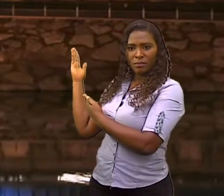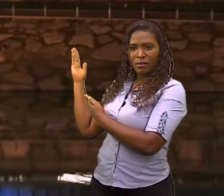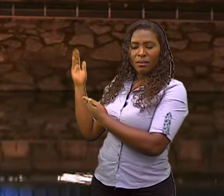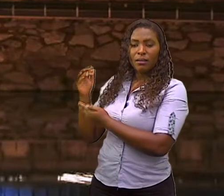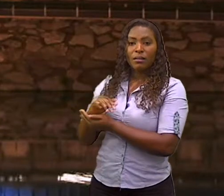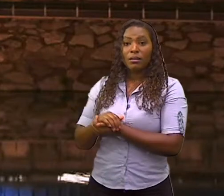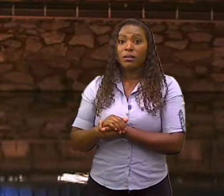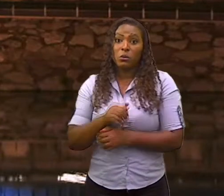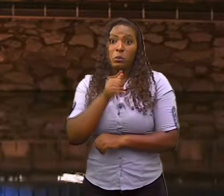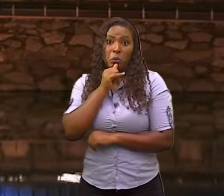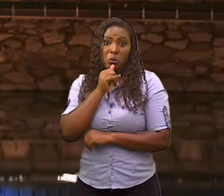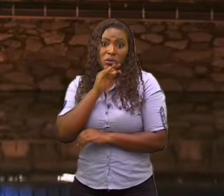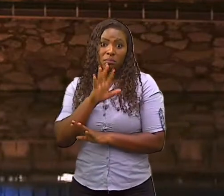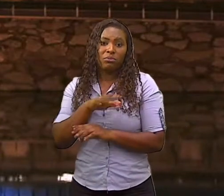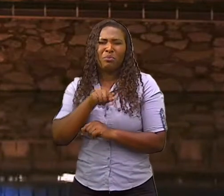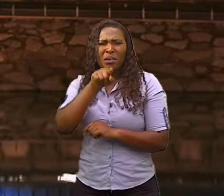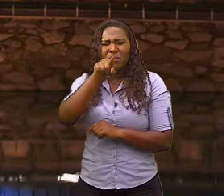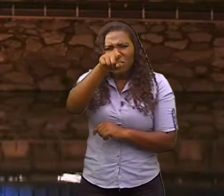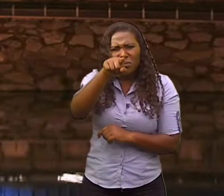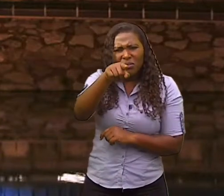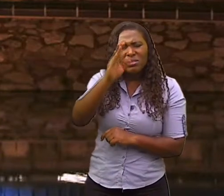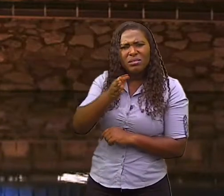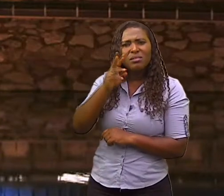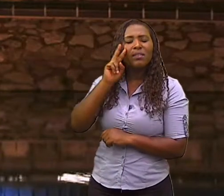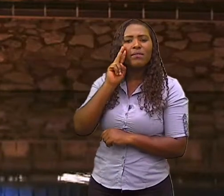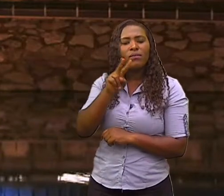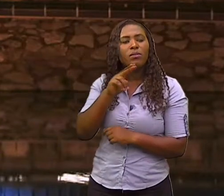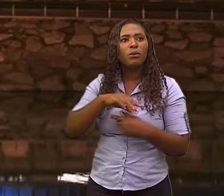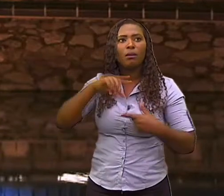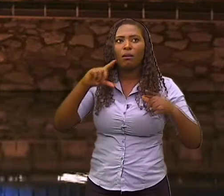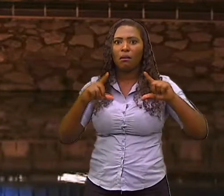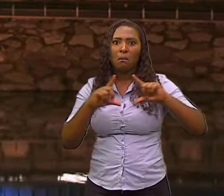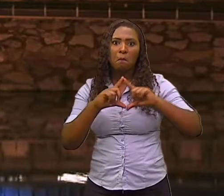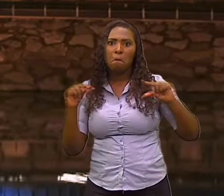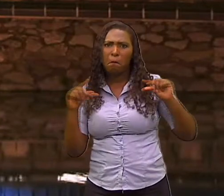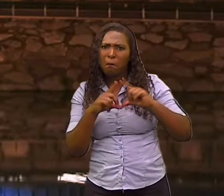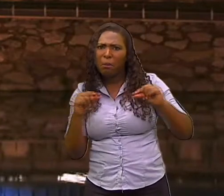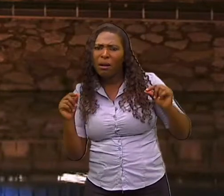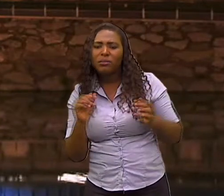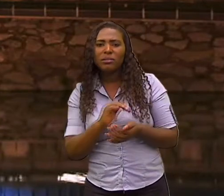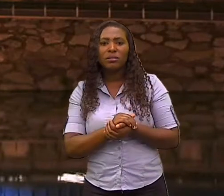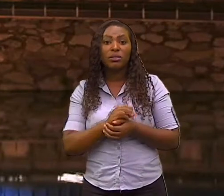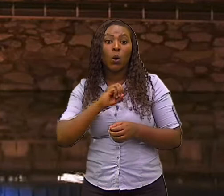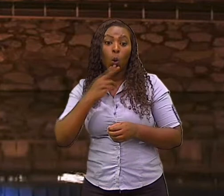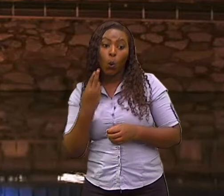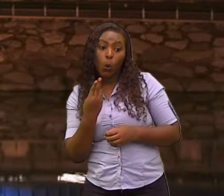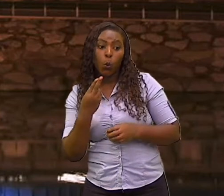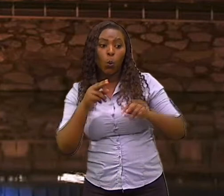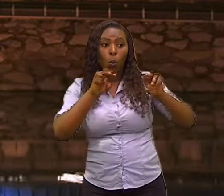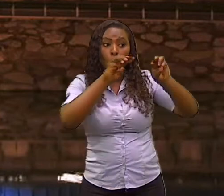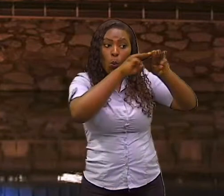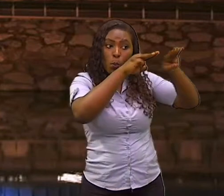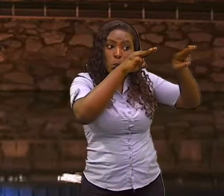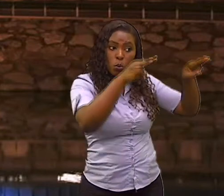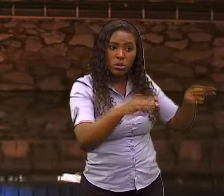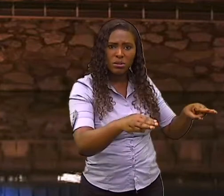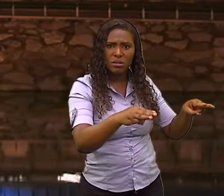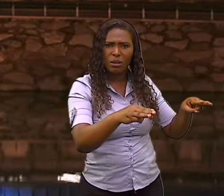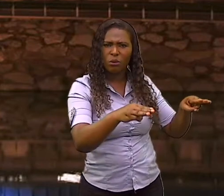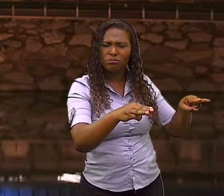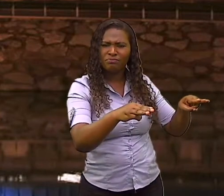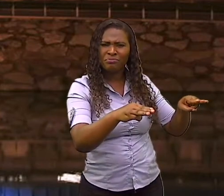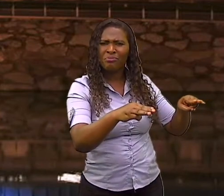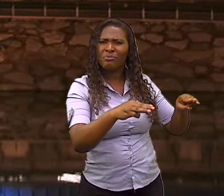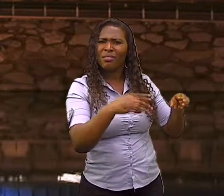Planalto, quem vê muitas vezes passa na televisão, né, o Museu do Futuro, o Museu de Arte Moderna de São Paulo, você vê